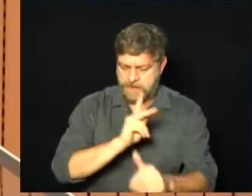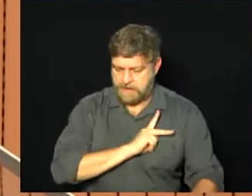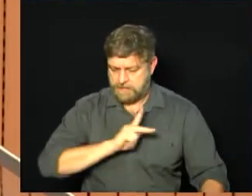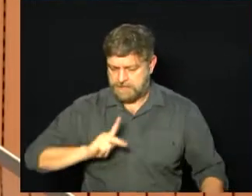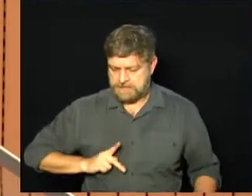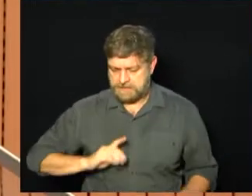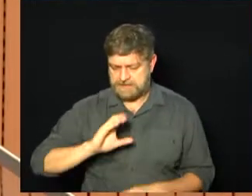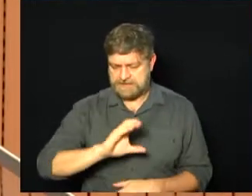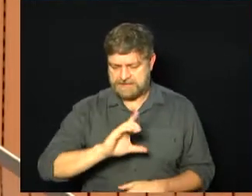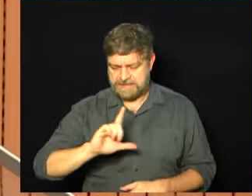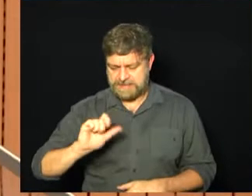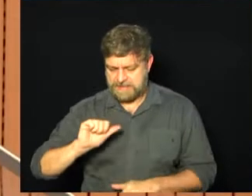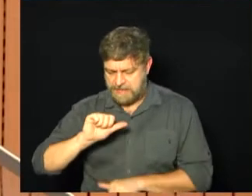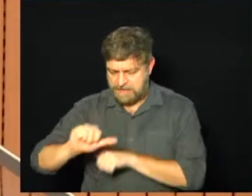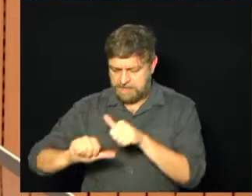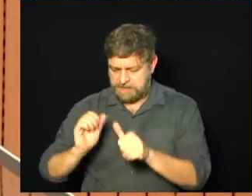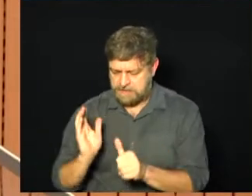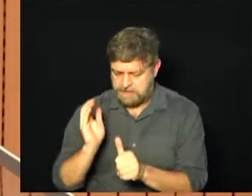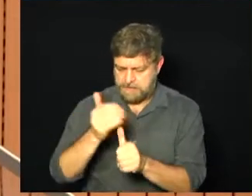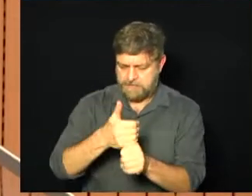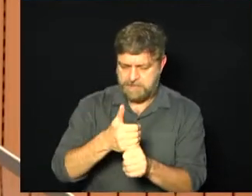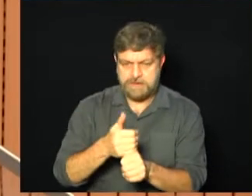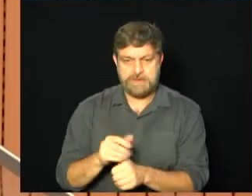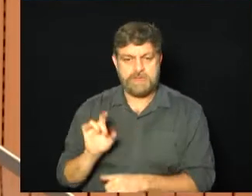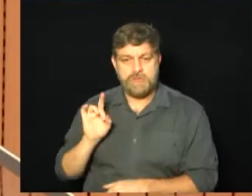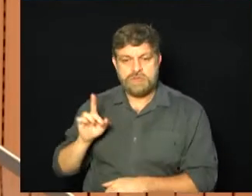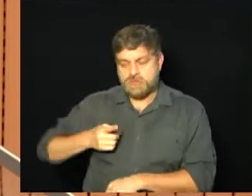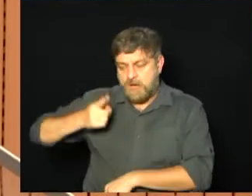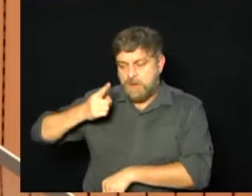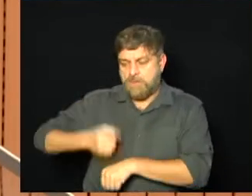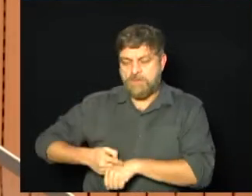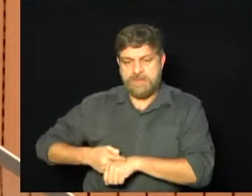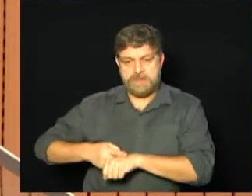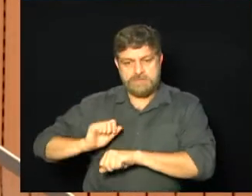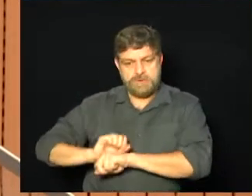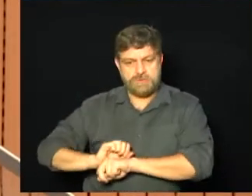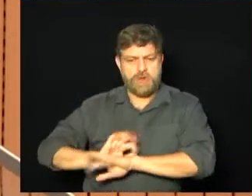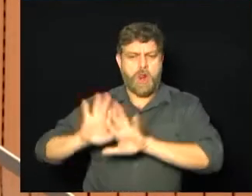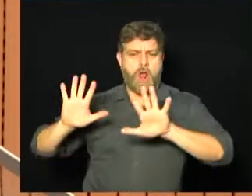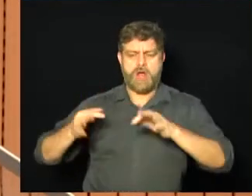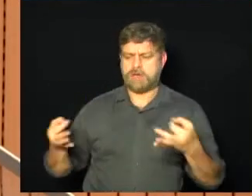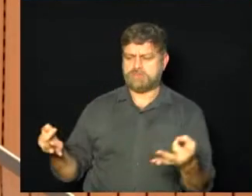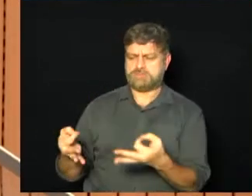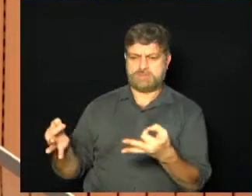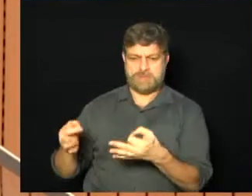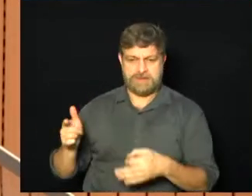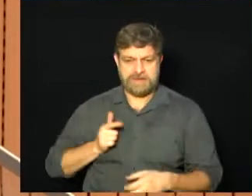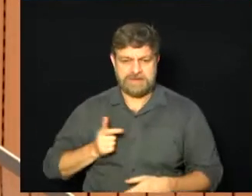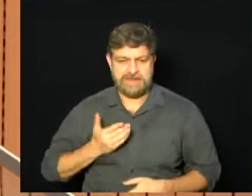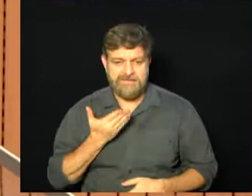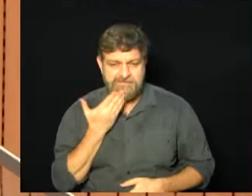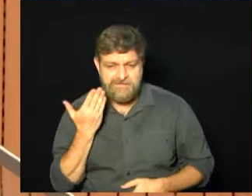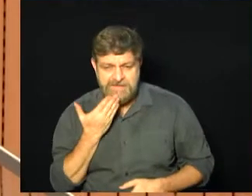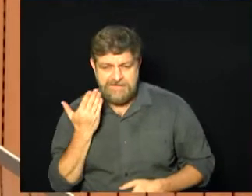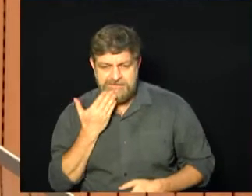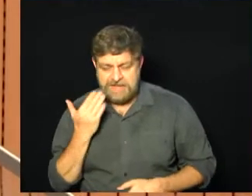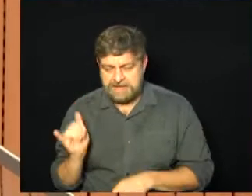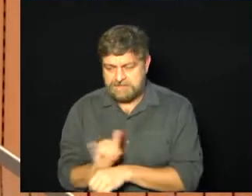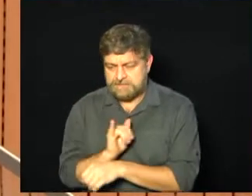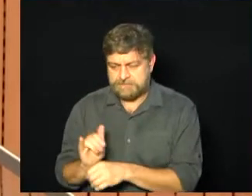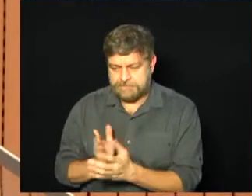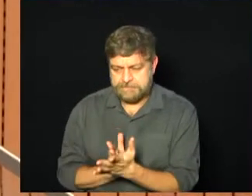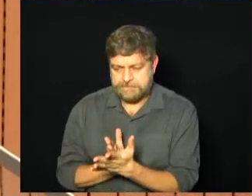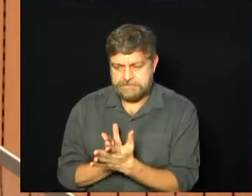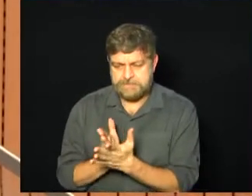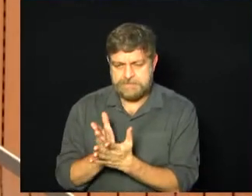CCLA, não se constituiu somente de momentos gloriosos, caminhos fáceis,